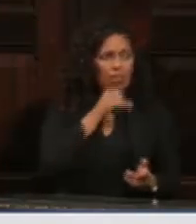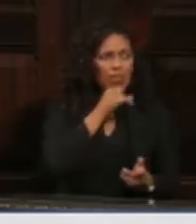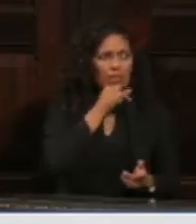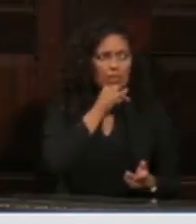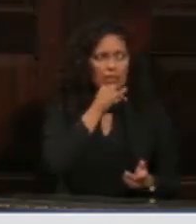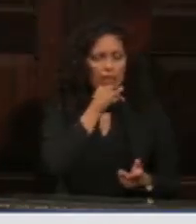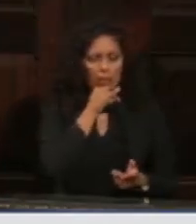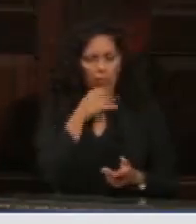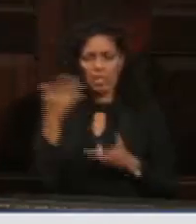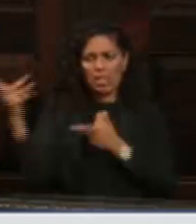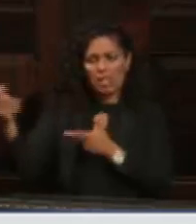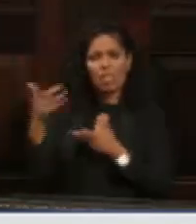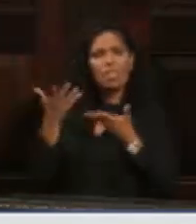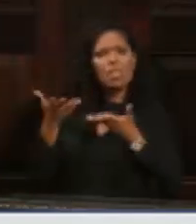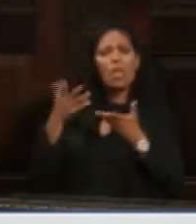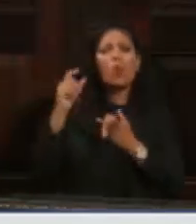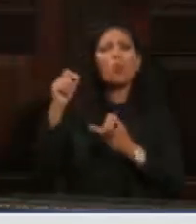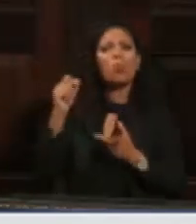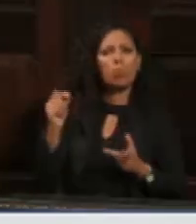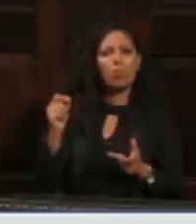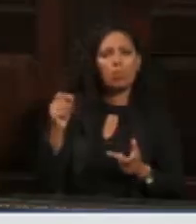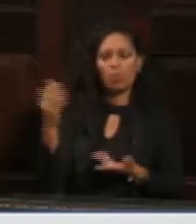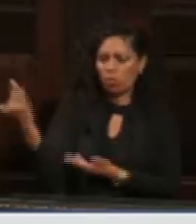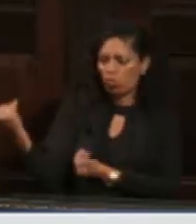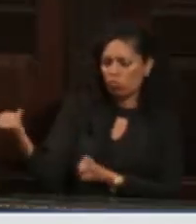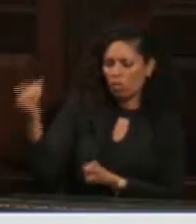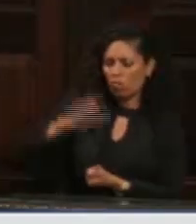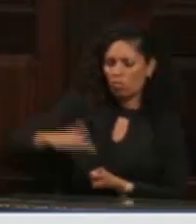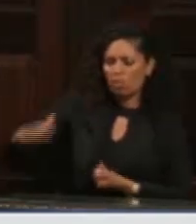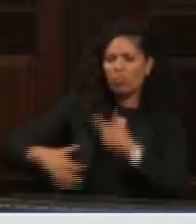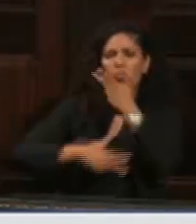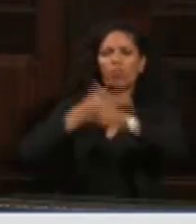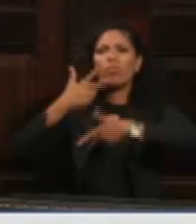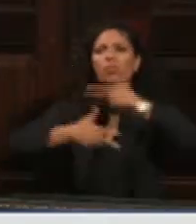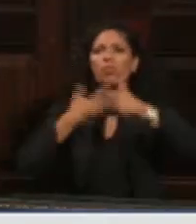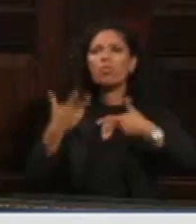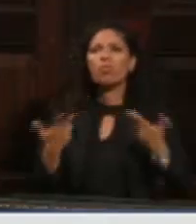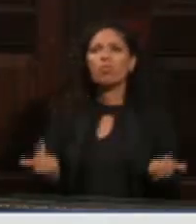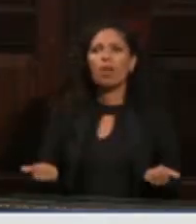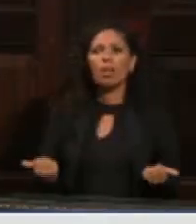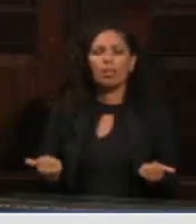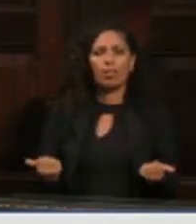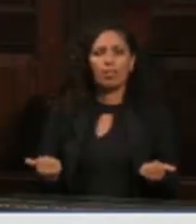a repetir, né, a entoar este disco, ainda pretendia